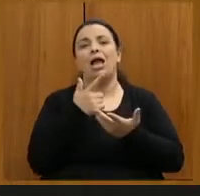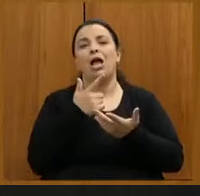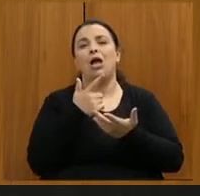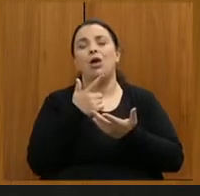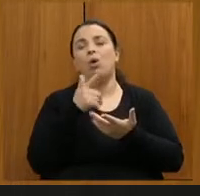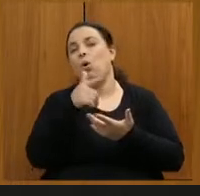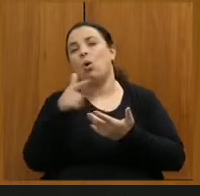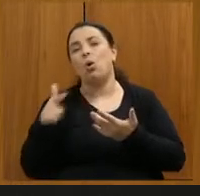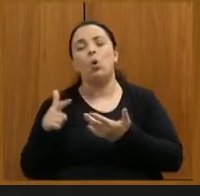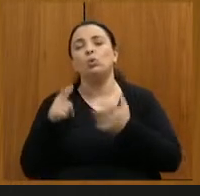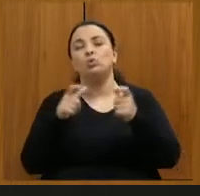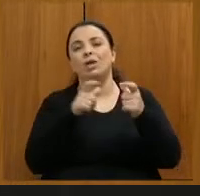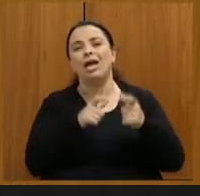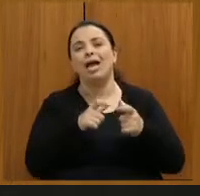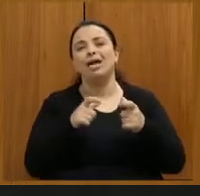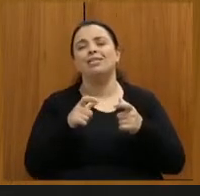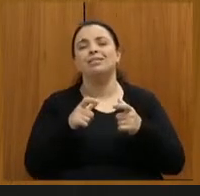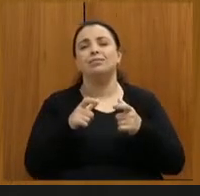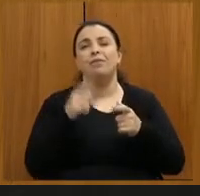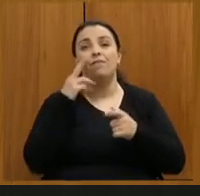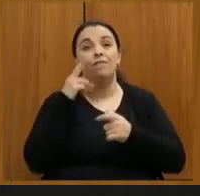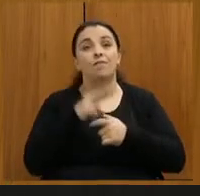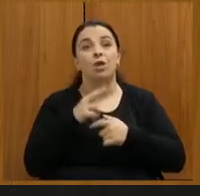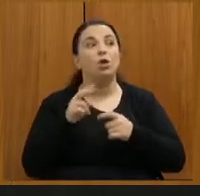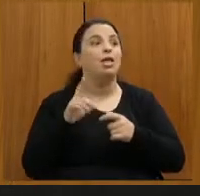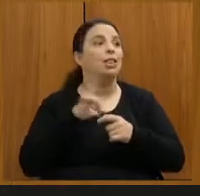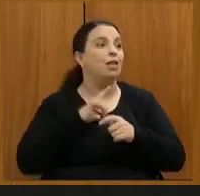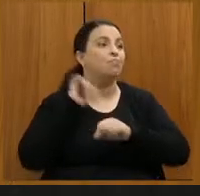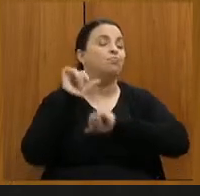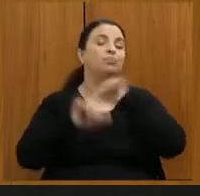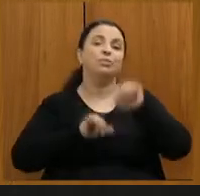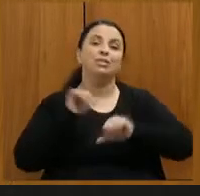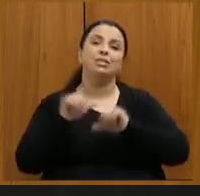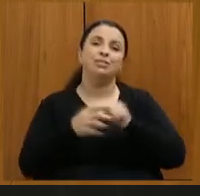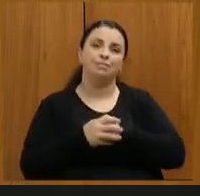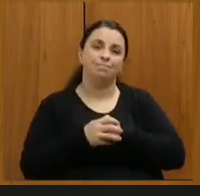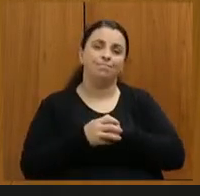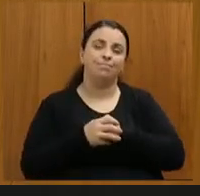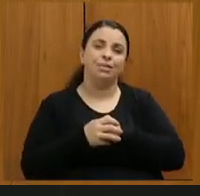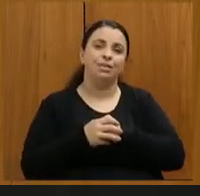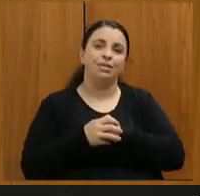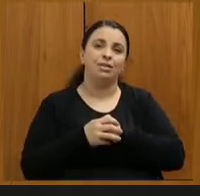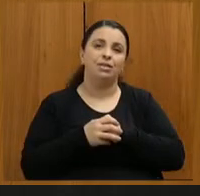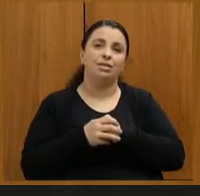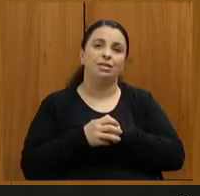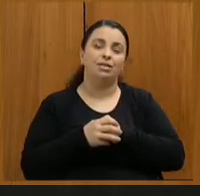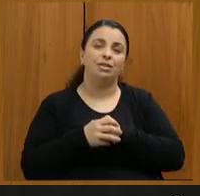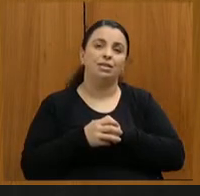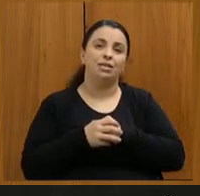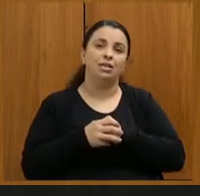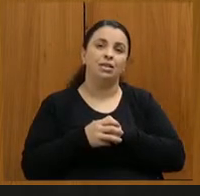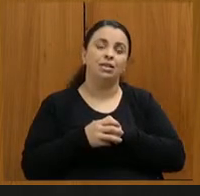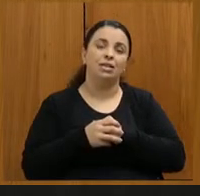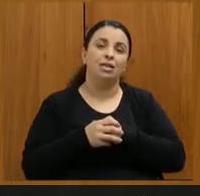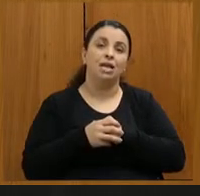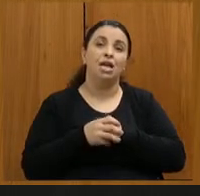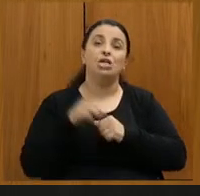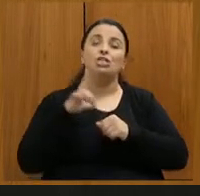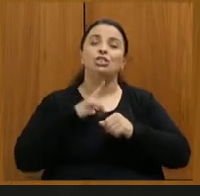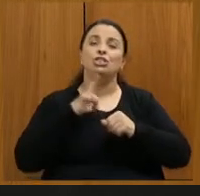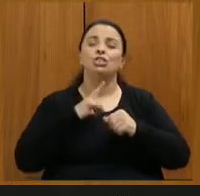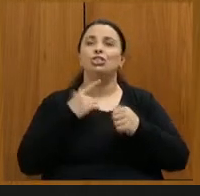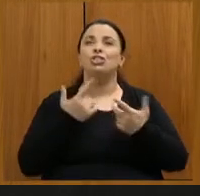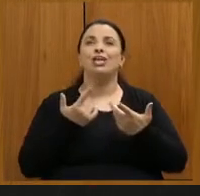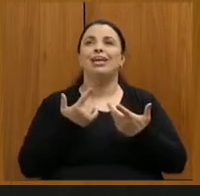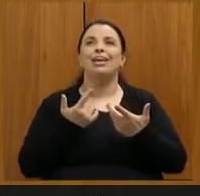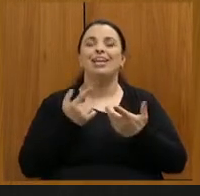anteriores vem aqui mudou muito a gente chegava lá uma cidade administrativa os prédios tinham de coloca a gente